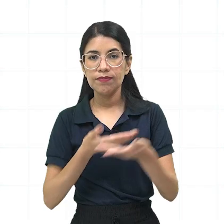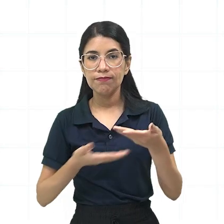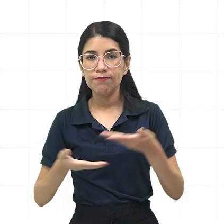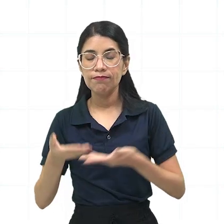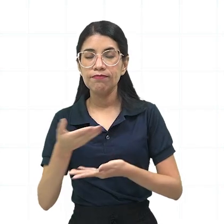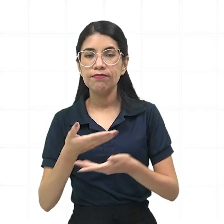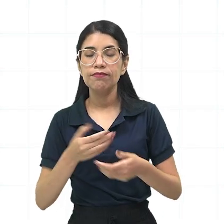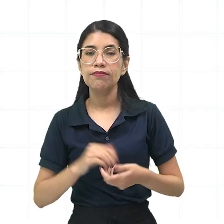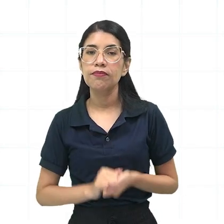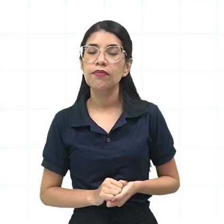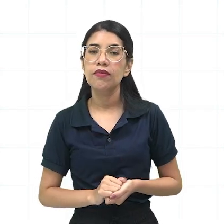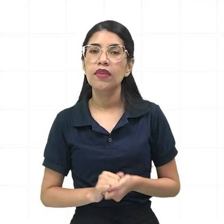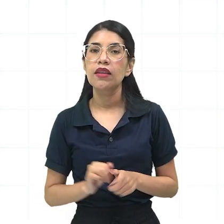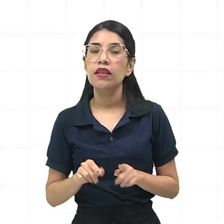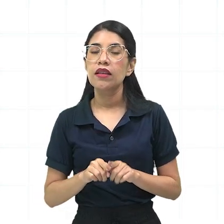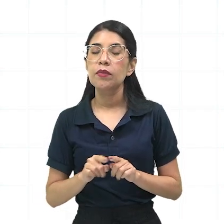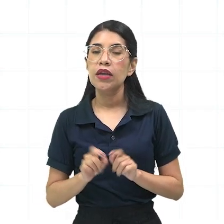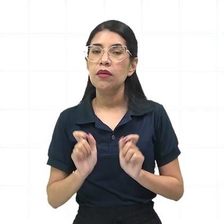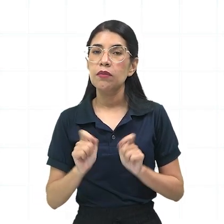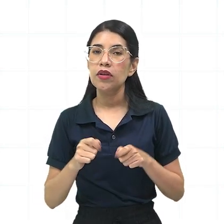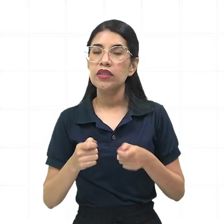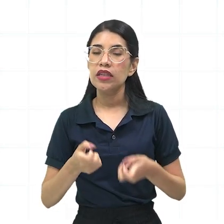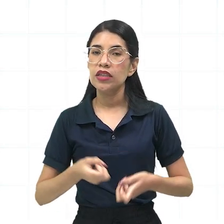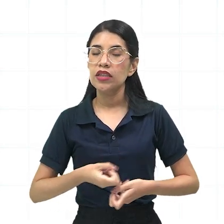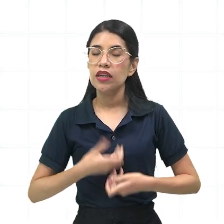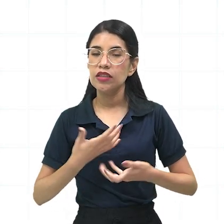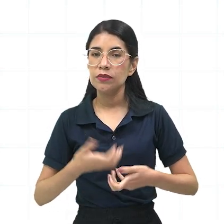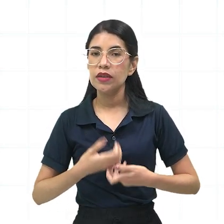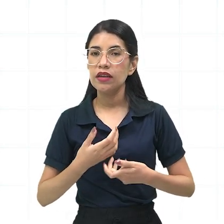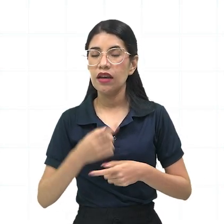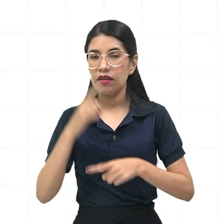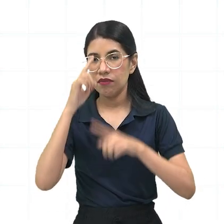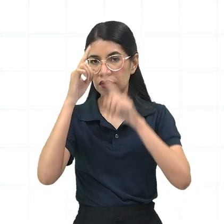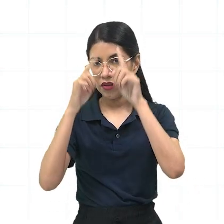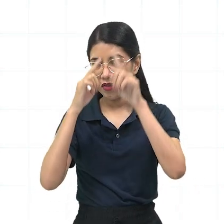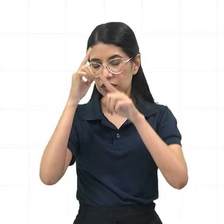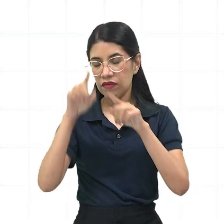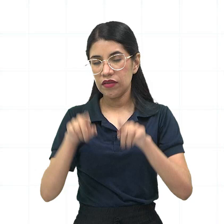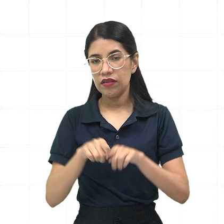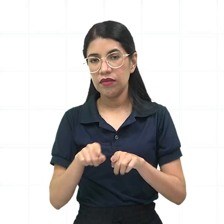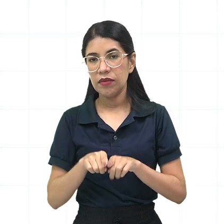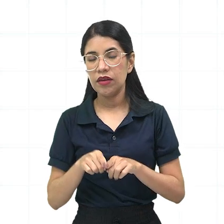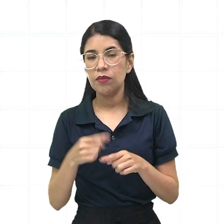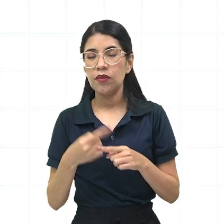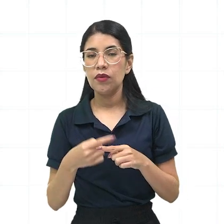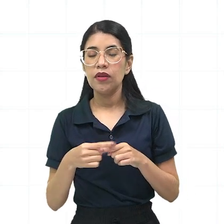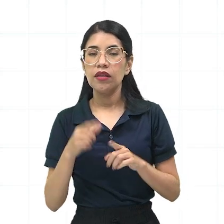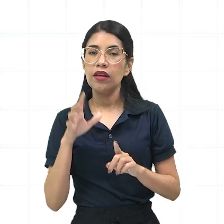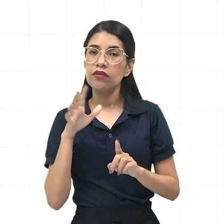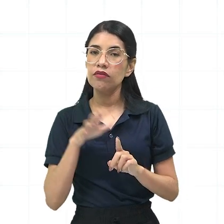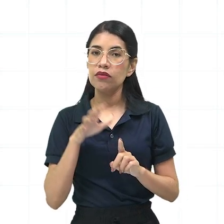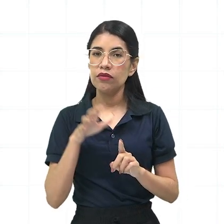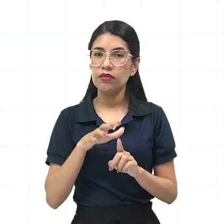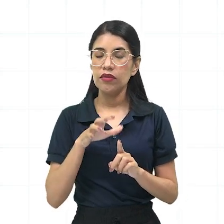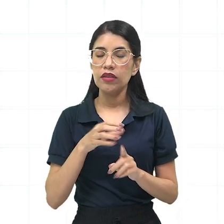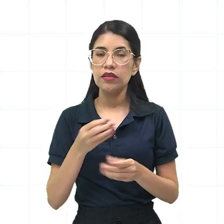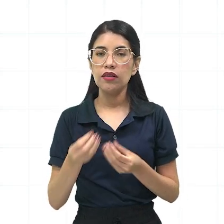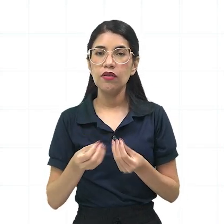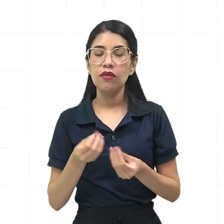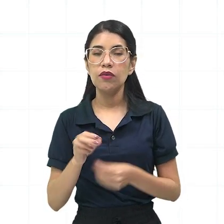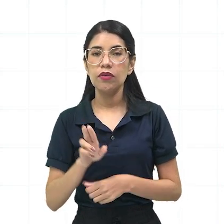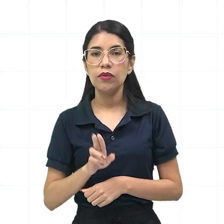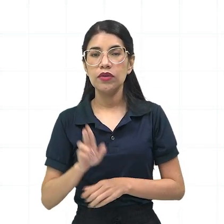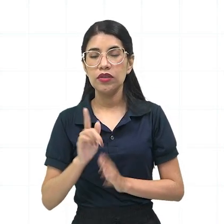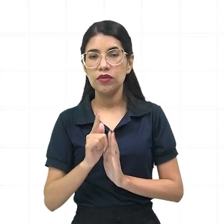disso, ela também é uma fonte de inspiração e criatividade, porque a questão de influenciar a partir do